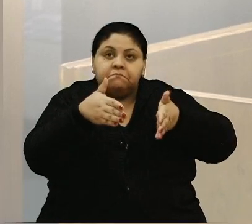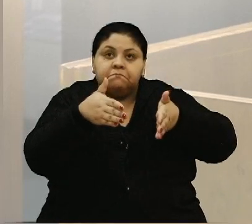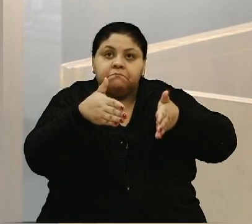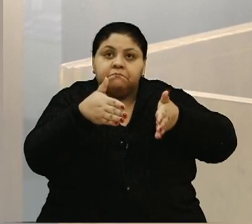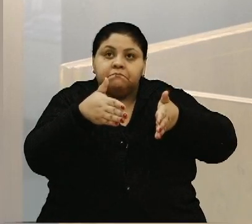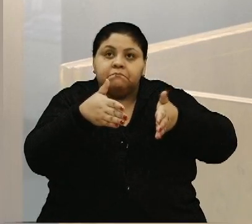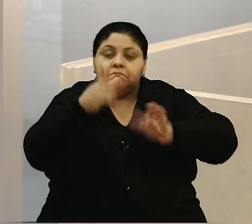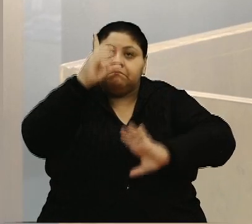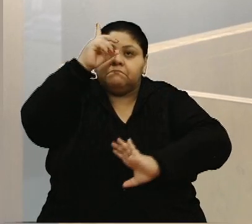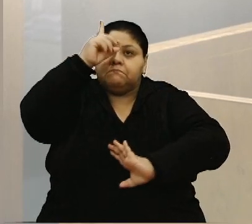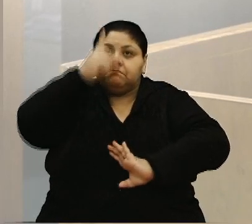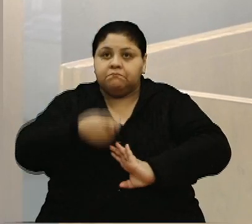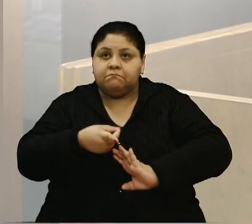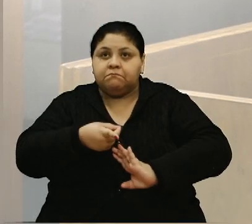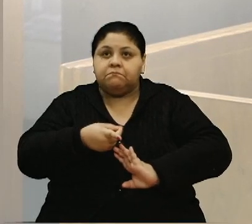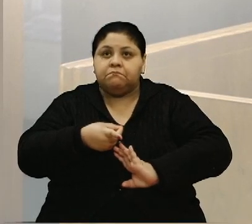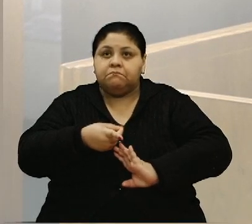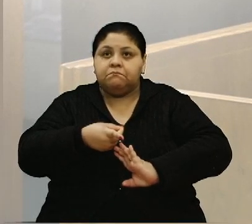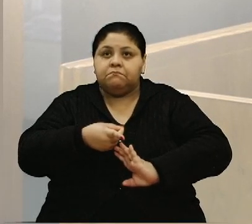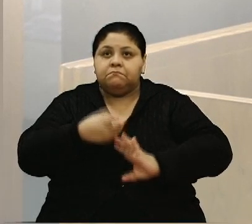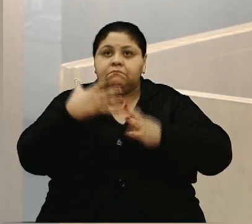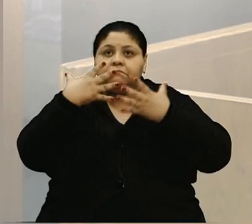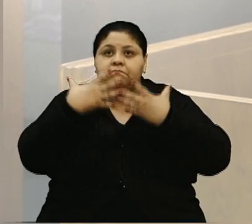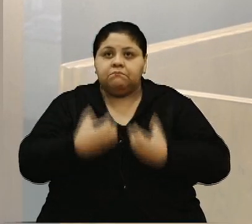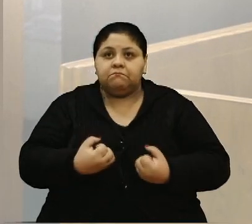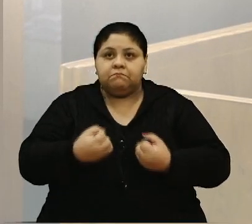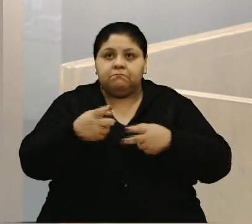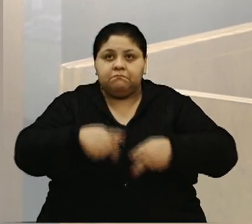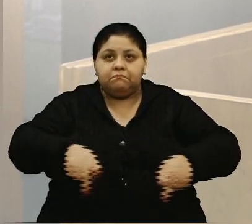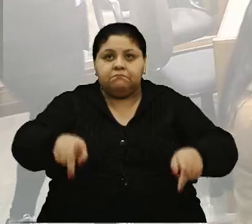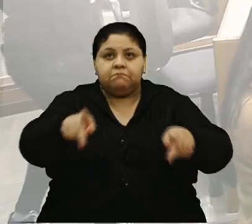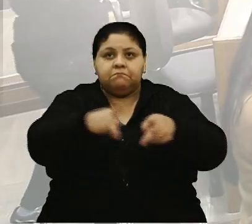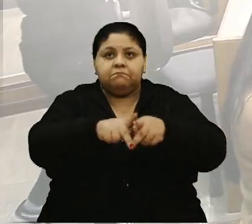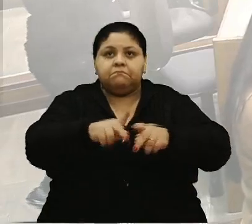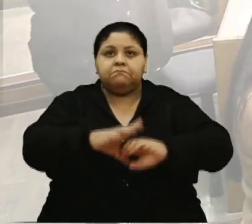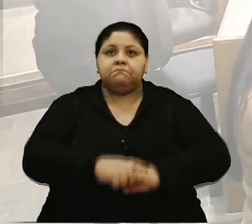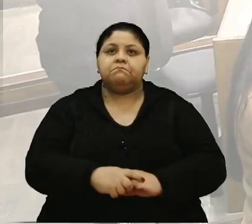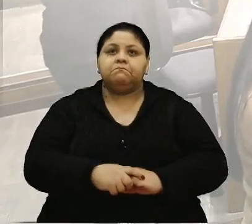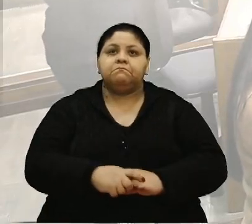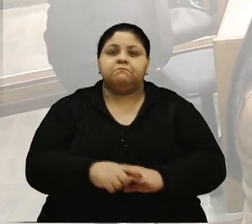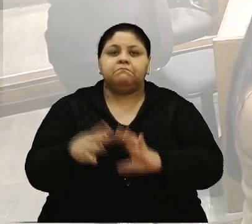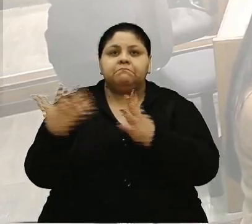o mandato que foi me conferido pelo povo.